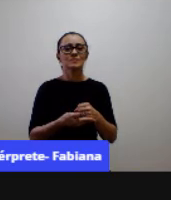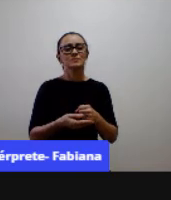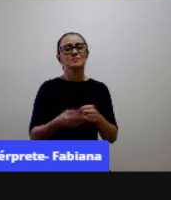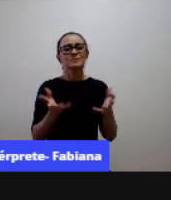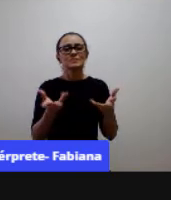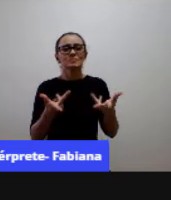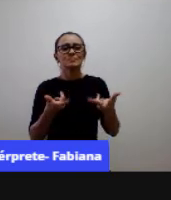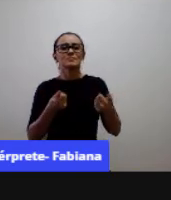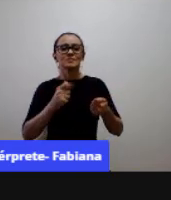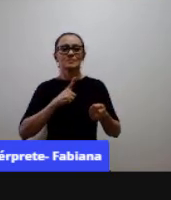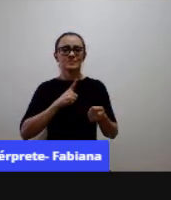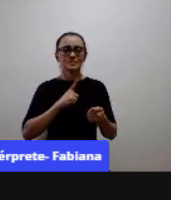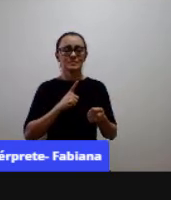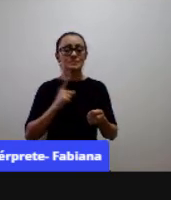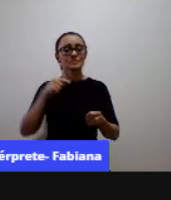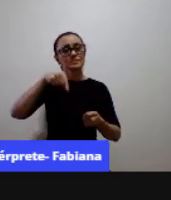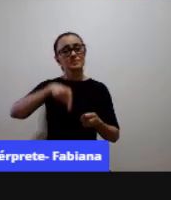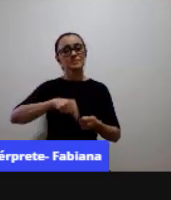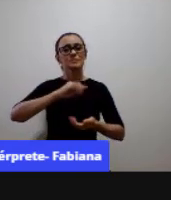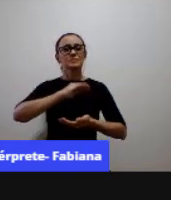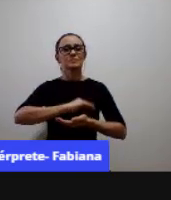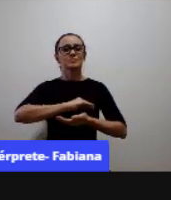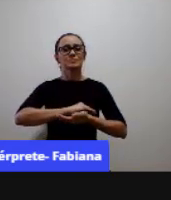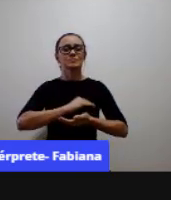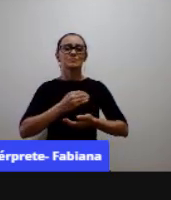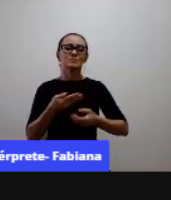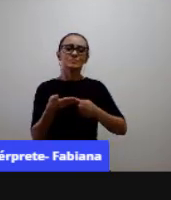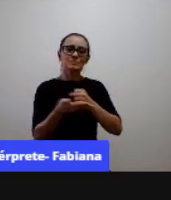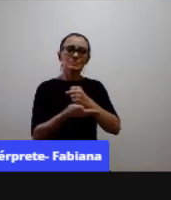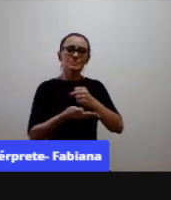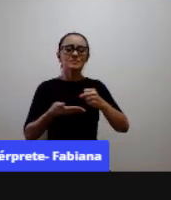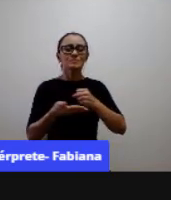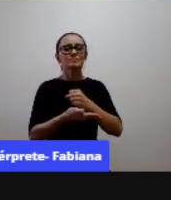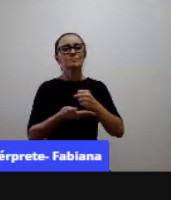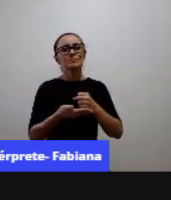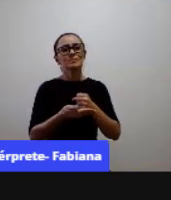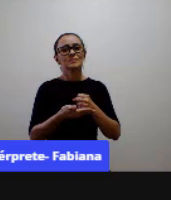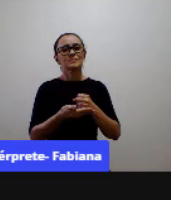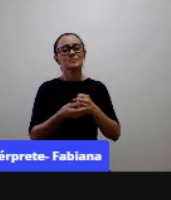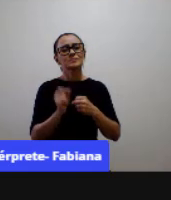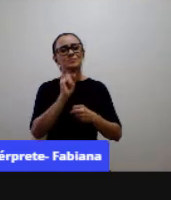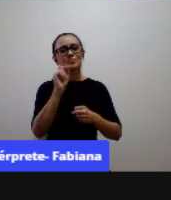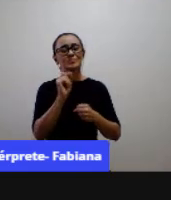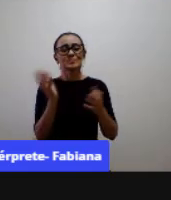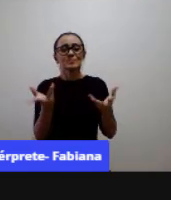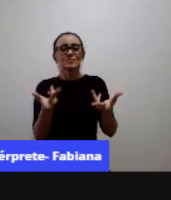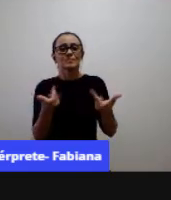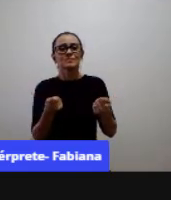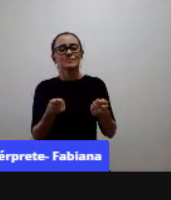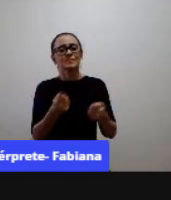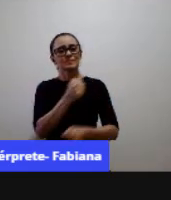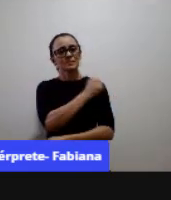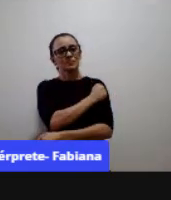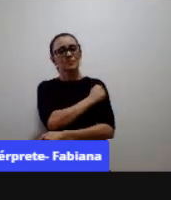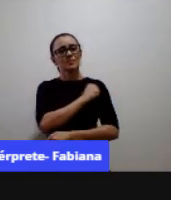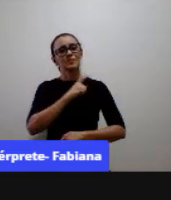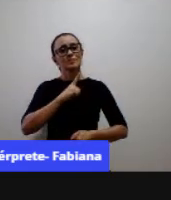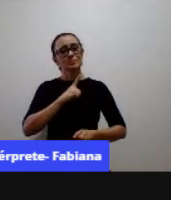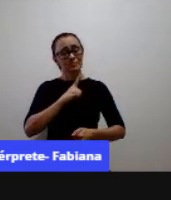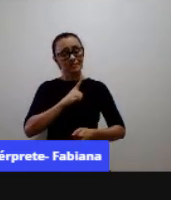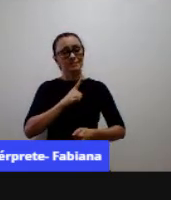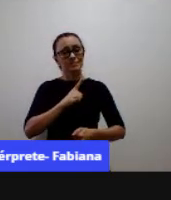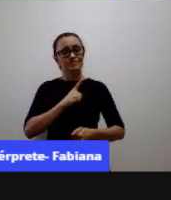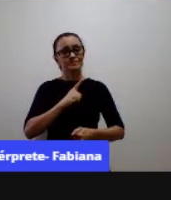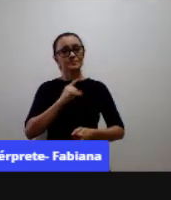aqui na rede municipal, ele é fundamentado nas habilidades que esse indivíduo possui e as que a gente deseja instalar